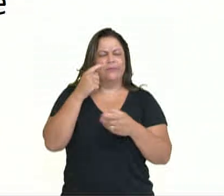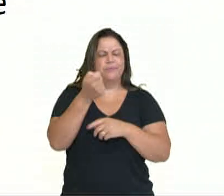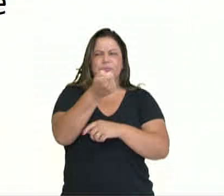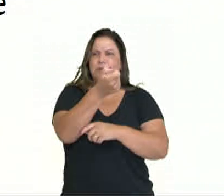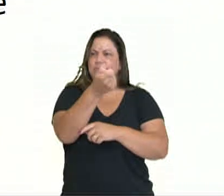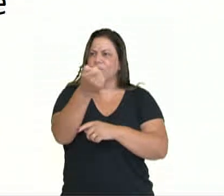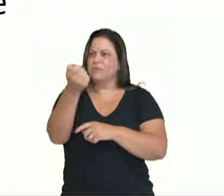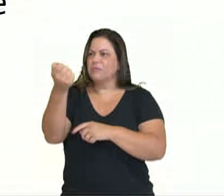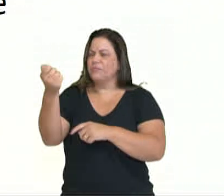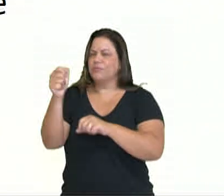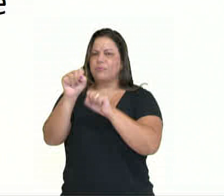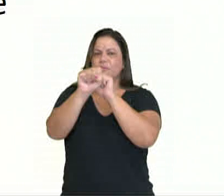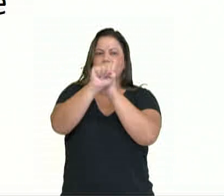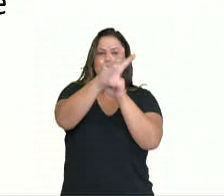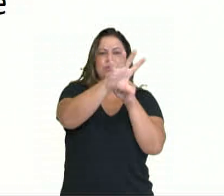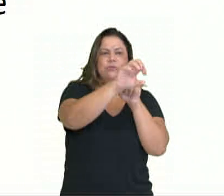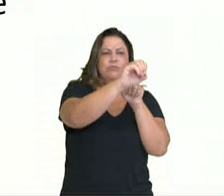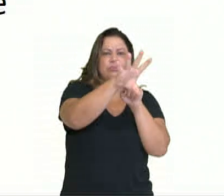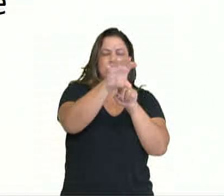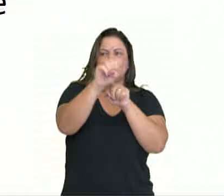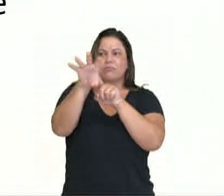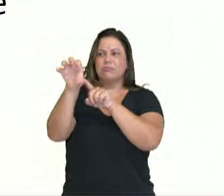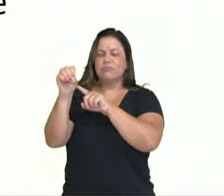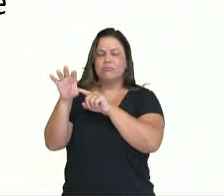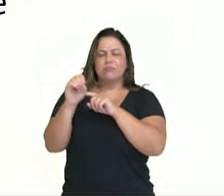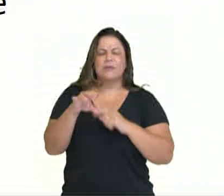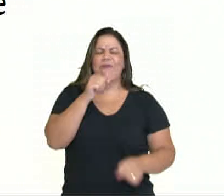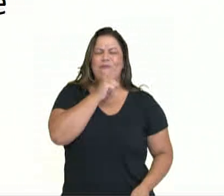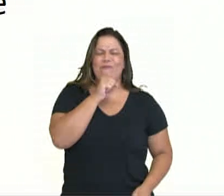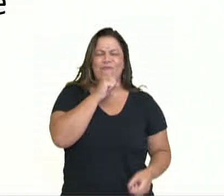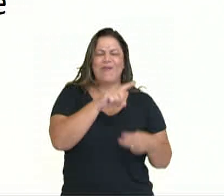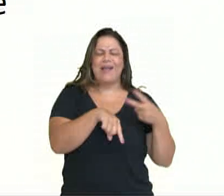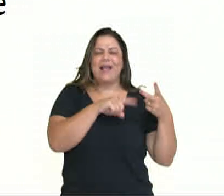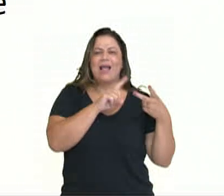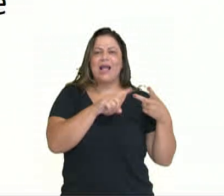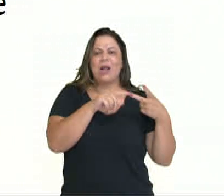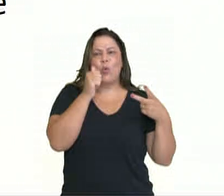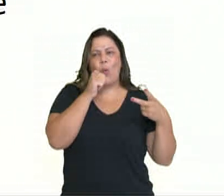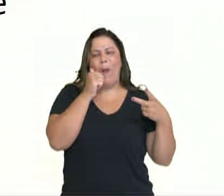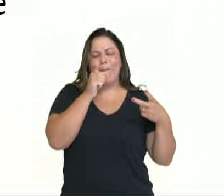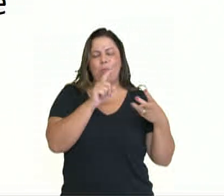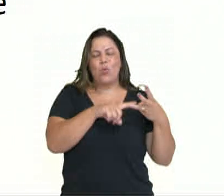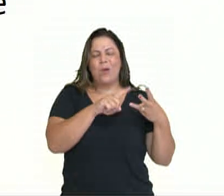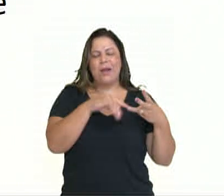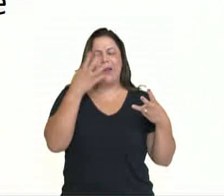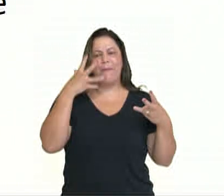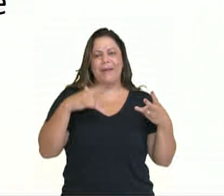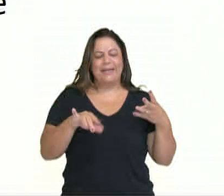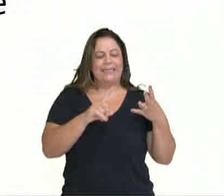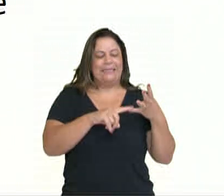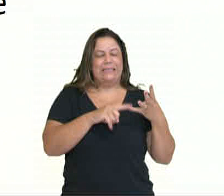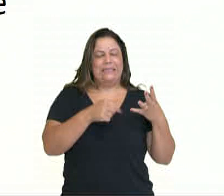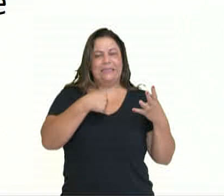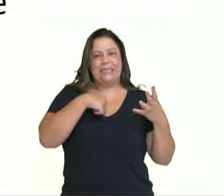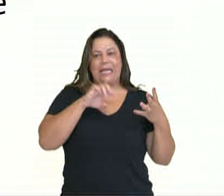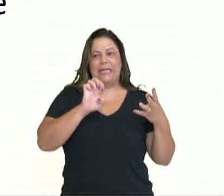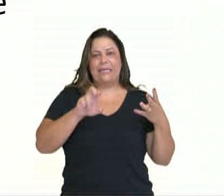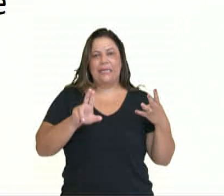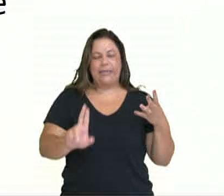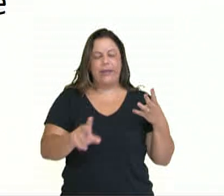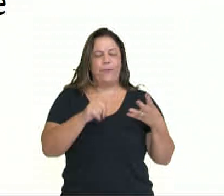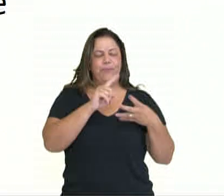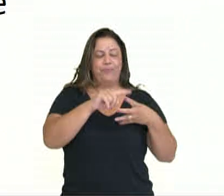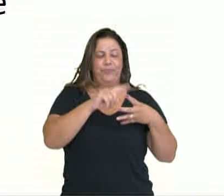luz vacilante. Um velho, uma mulher com uma criança e eu. O velho, um bêbado